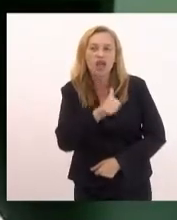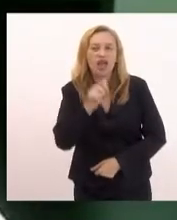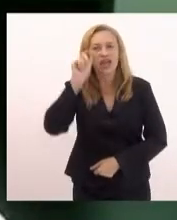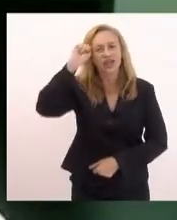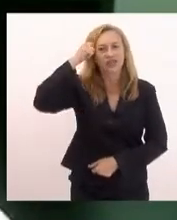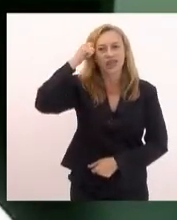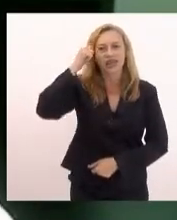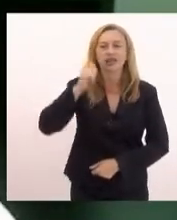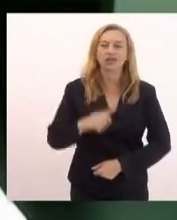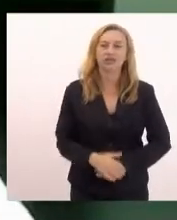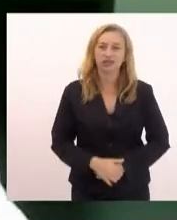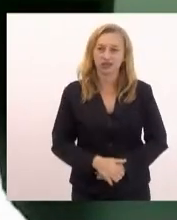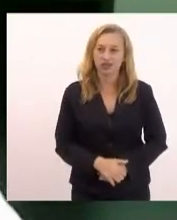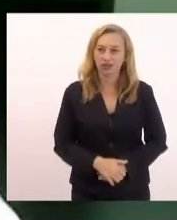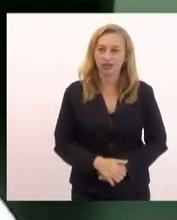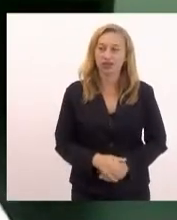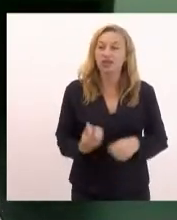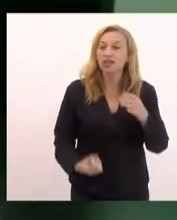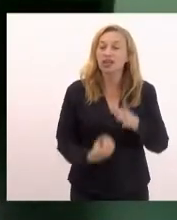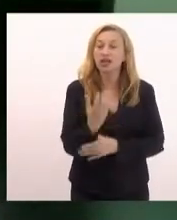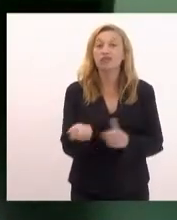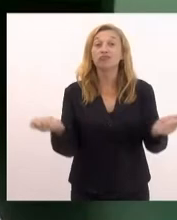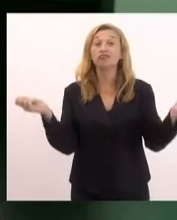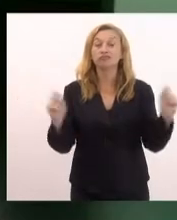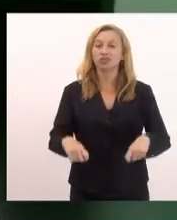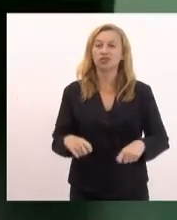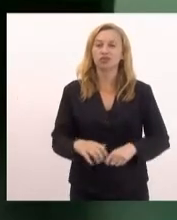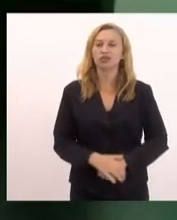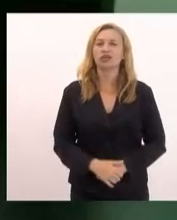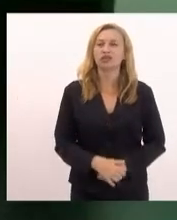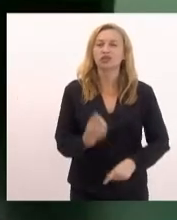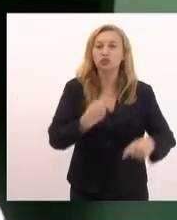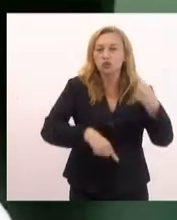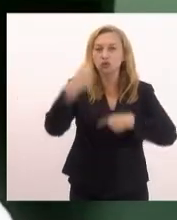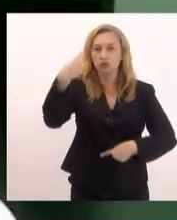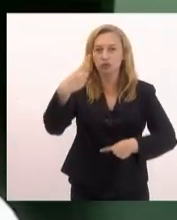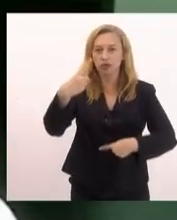mulheres negras, construindo a possibilidade